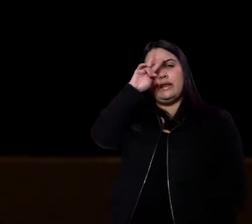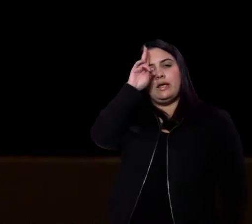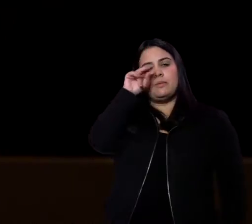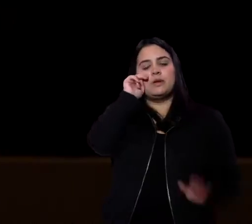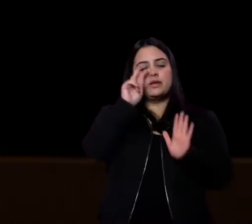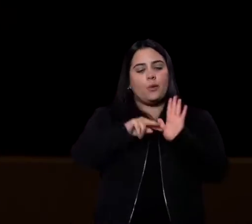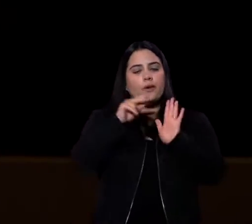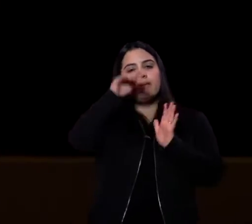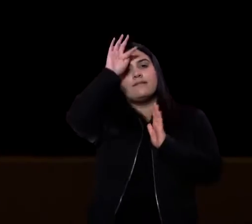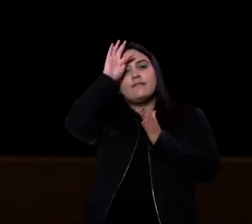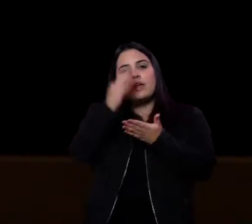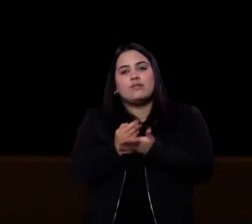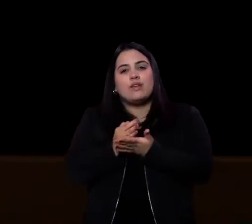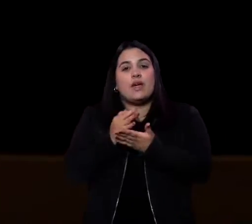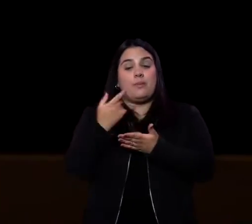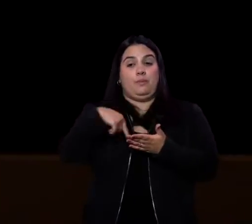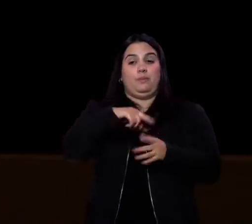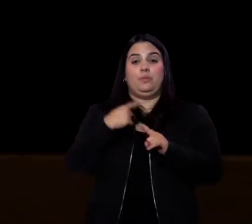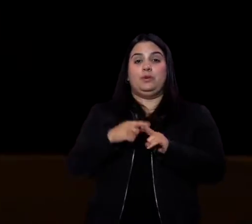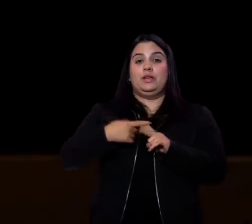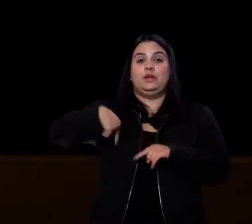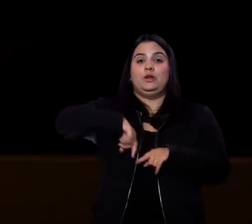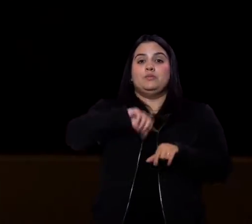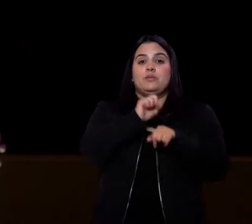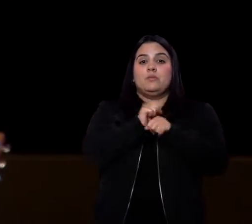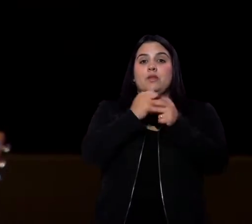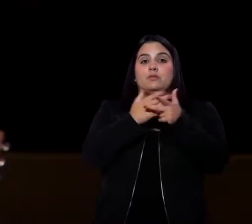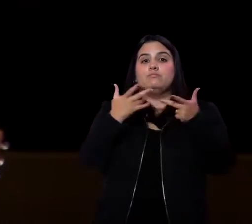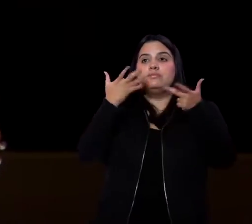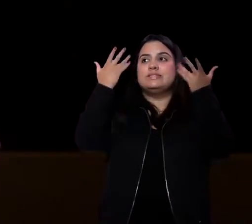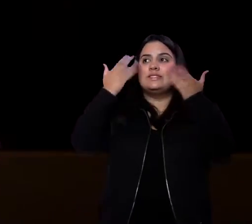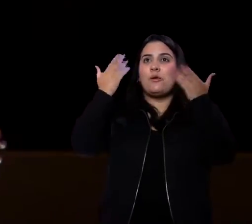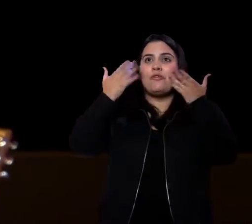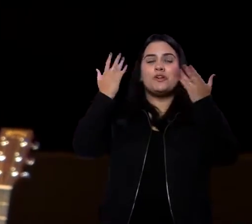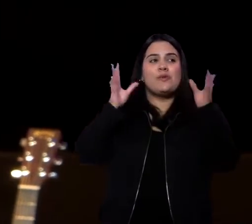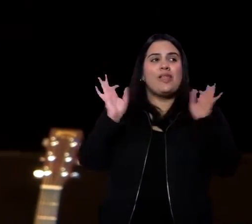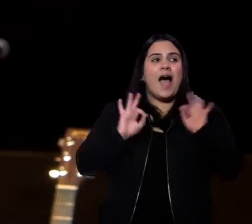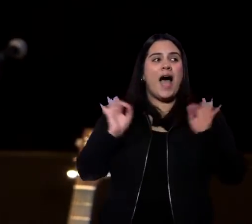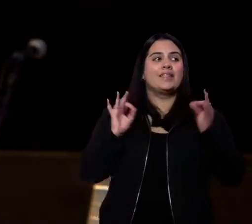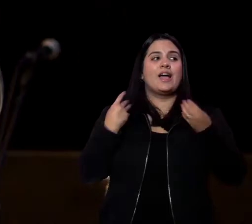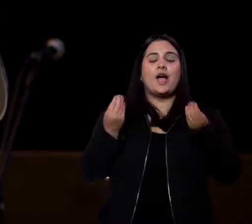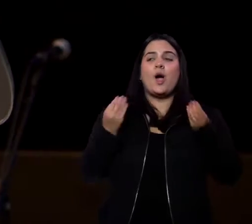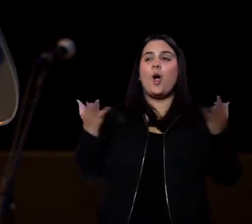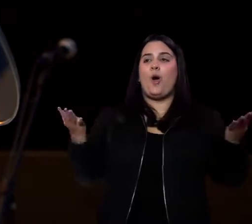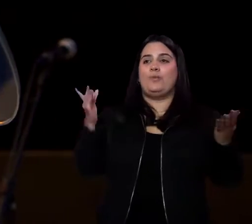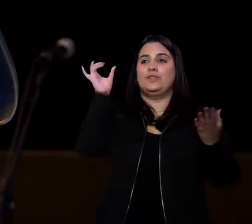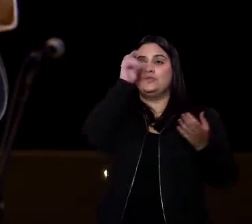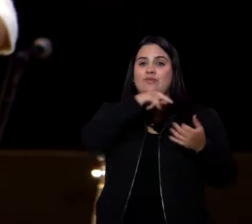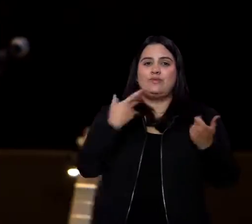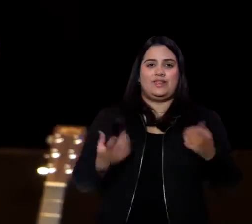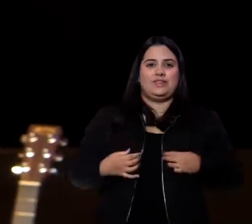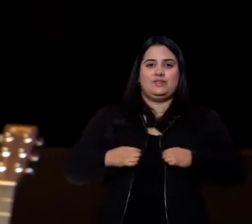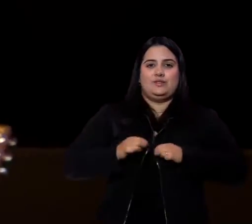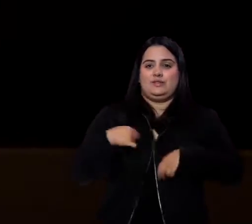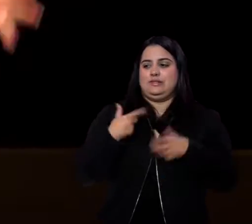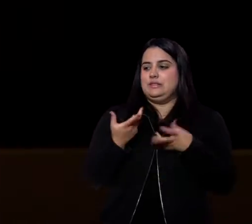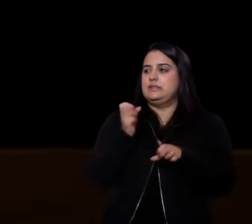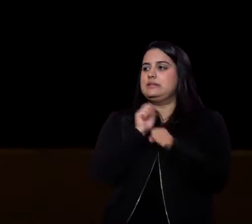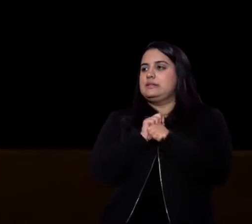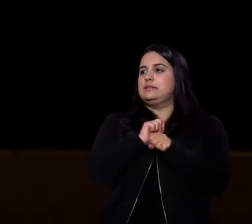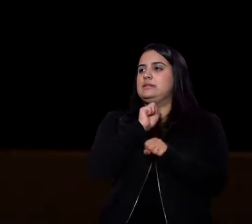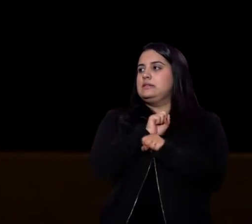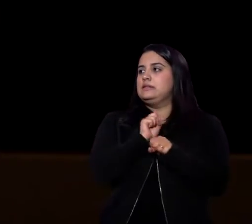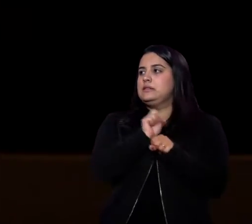definição de fé? Porque a gente espera pelas coisas que a gente não vê. E é muito difícil a gente começar, a gente querer esperar e a gente querer